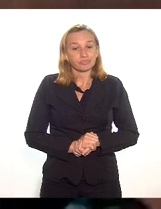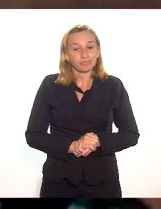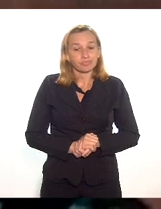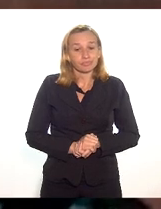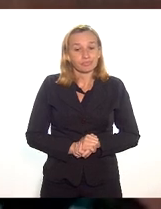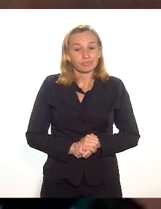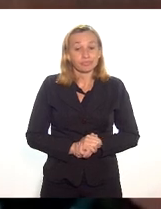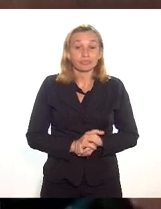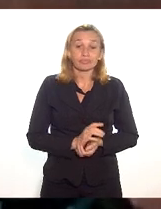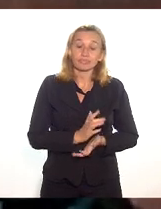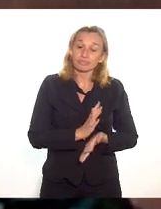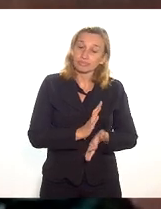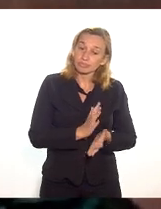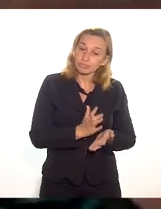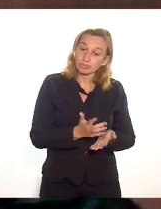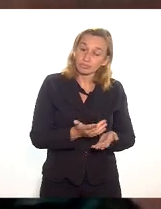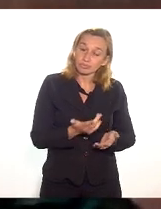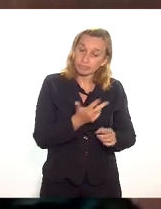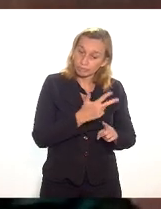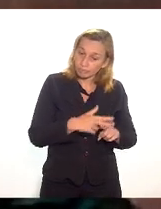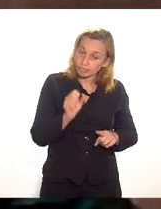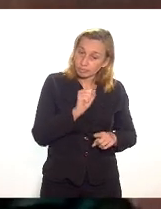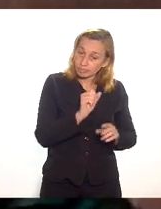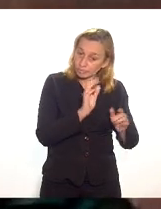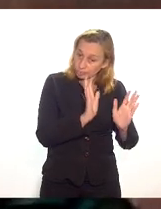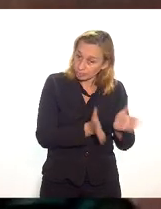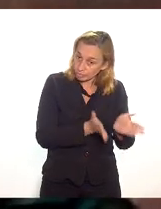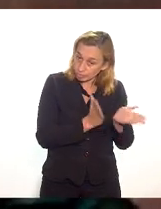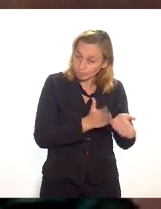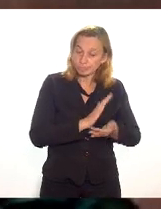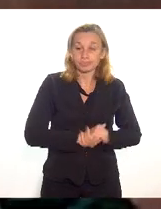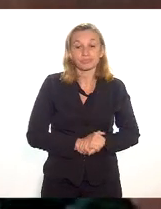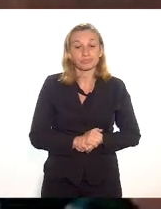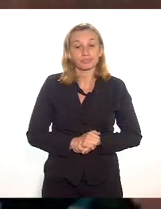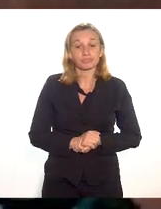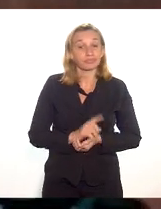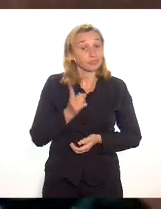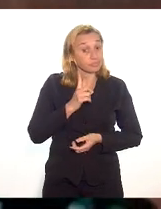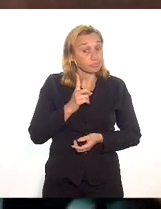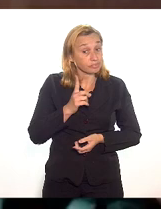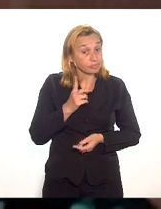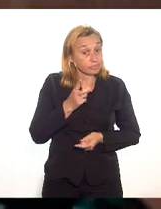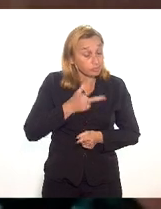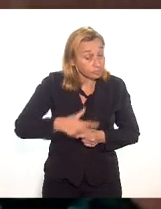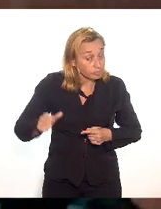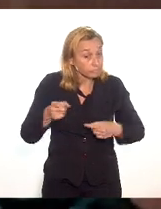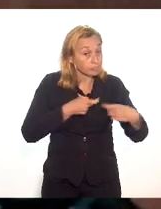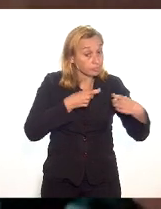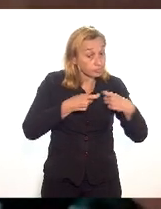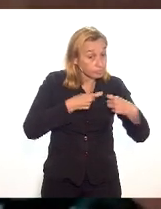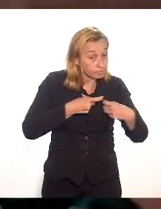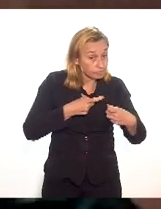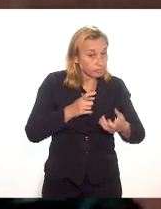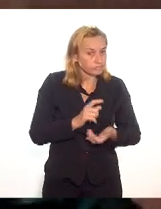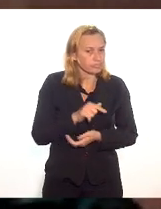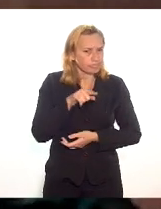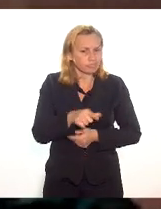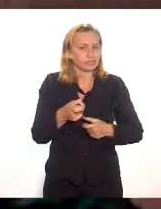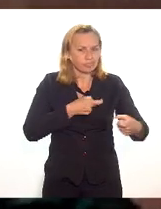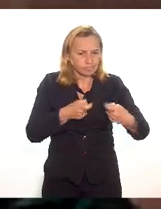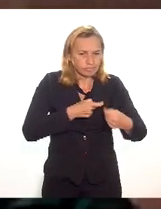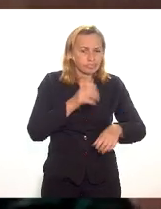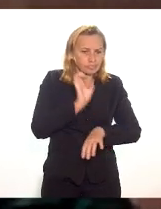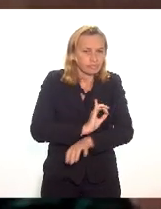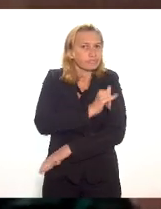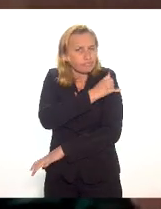Derrotamos por hora, disse muito bem o deputado Gustavo Schmidt. Não ganhamos a guerra ainda. Essa é a guerra do estado do